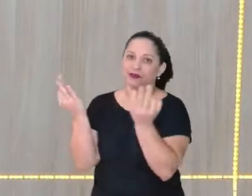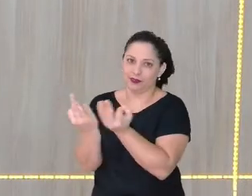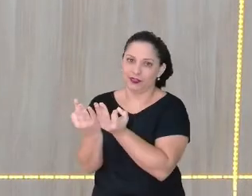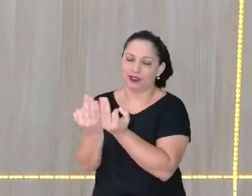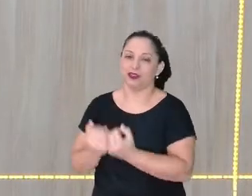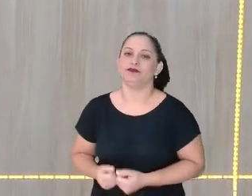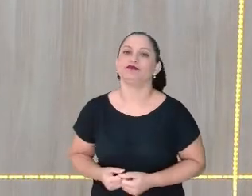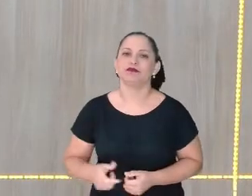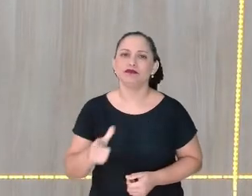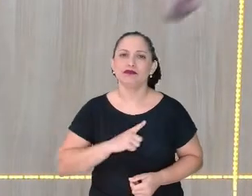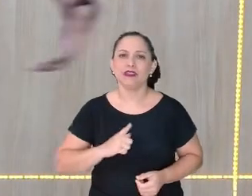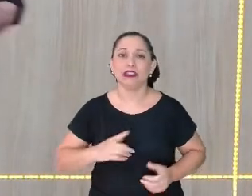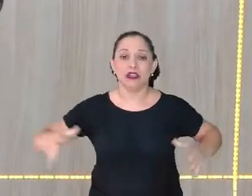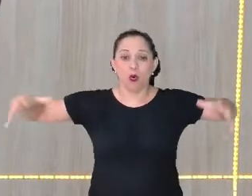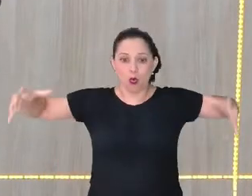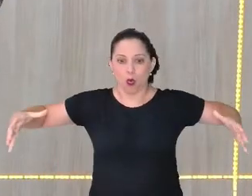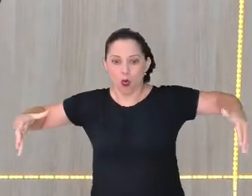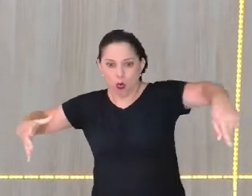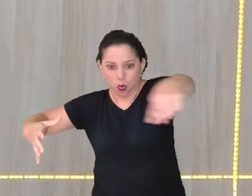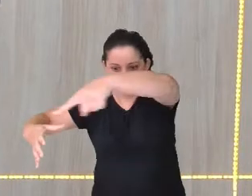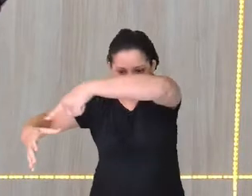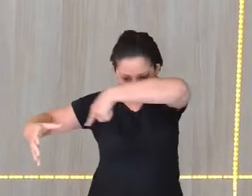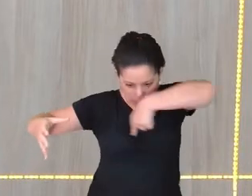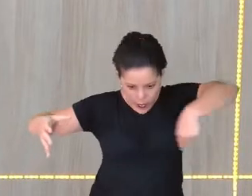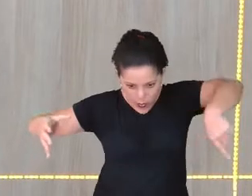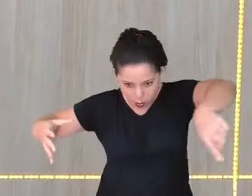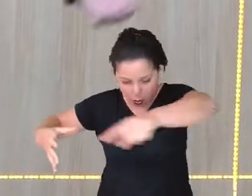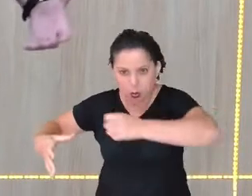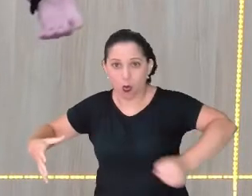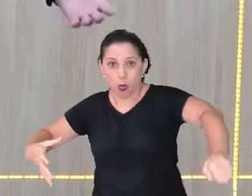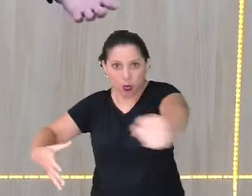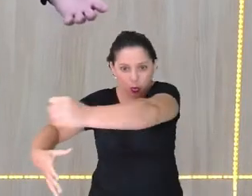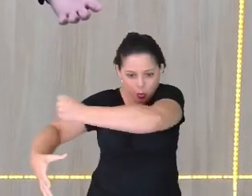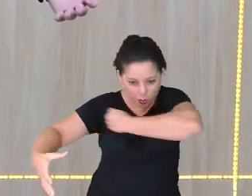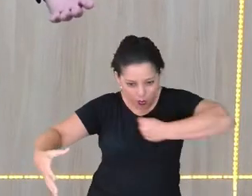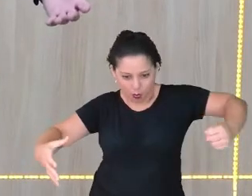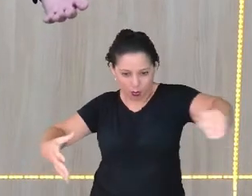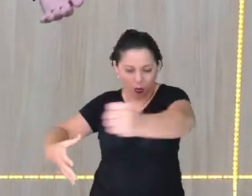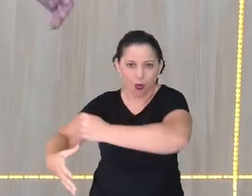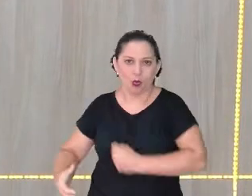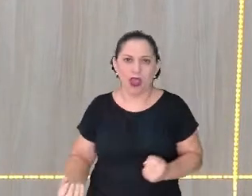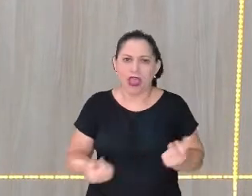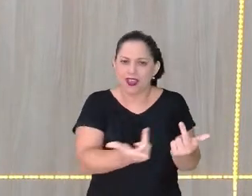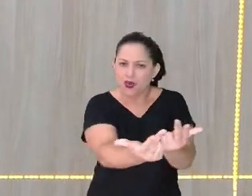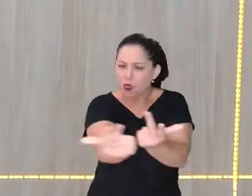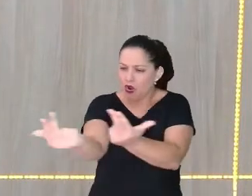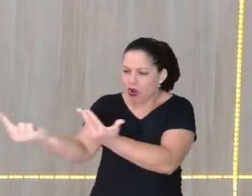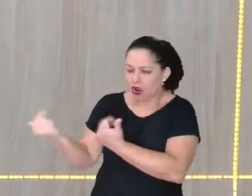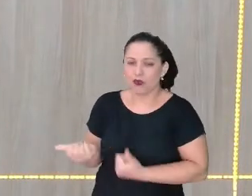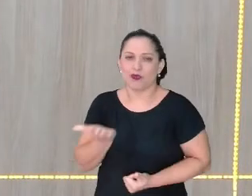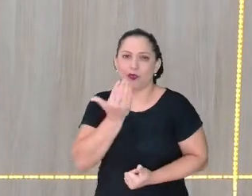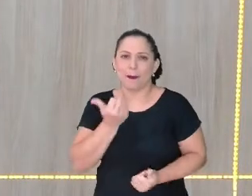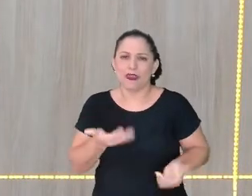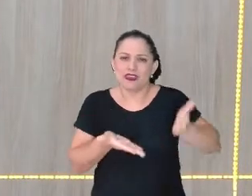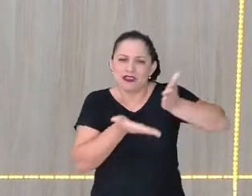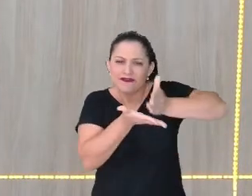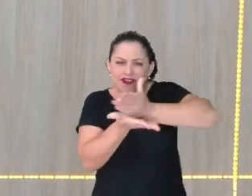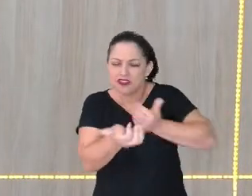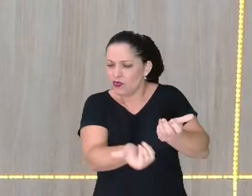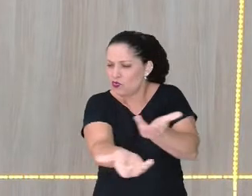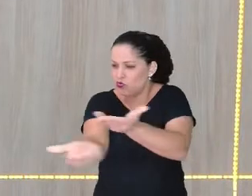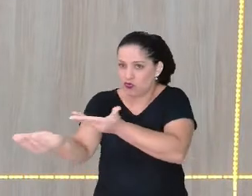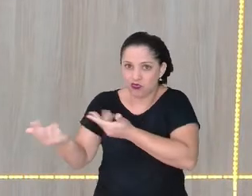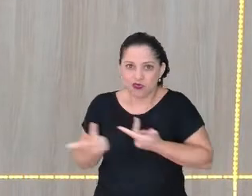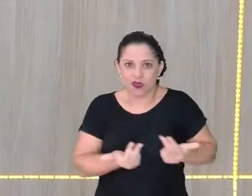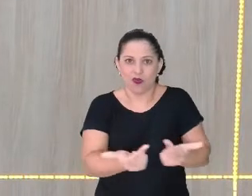eles tinham um caldeirão comum, na hora da refeição todo mundo comia do mesmo jeito. Entende? Aí essa era a ideia do modo de